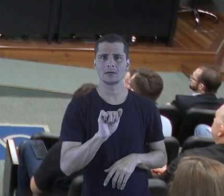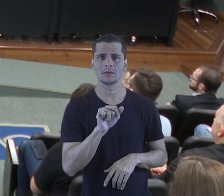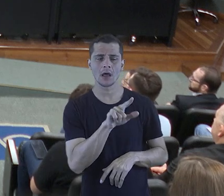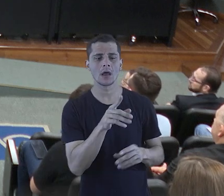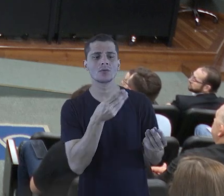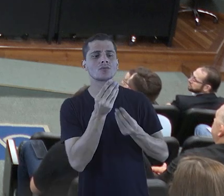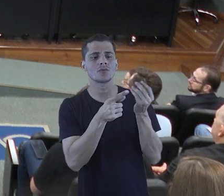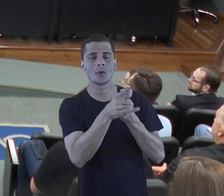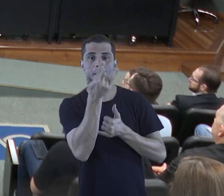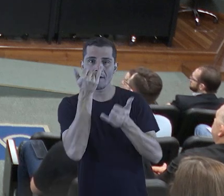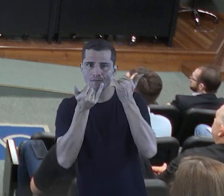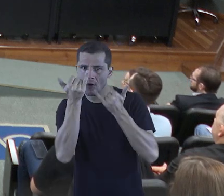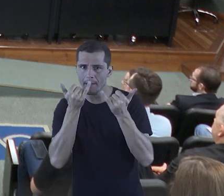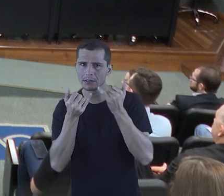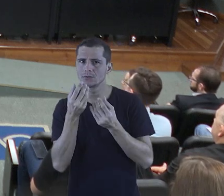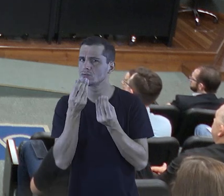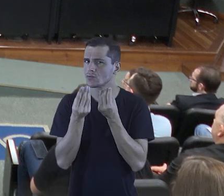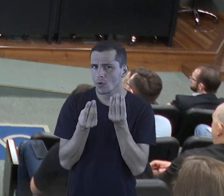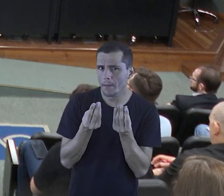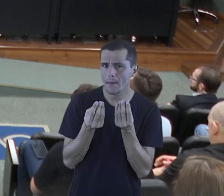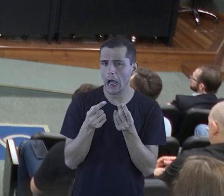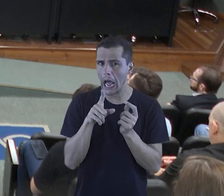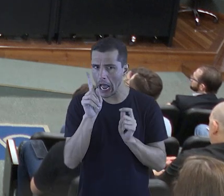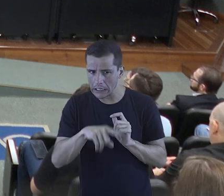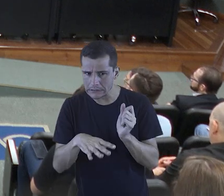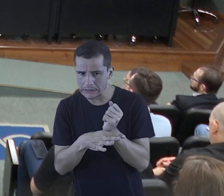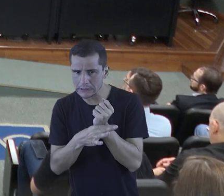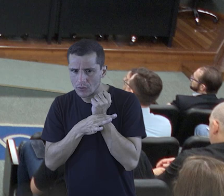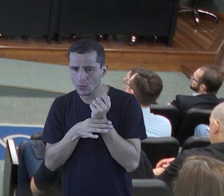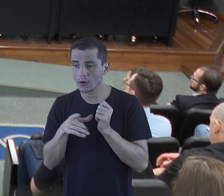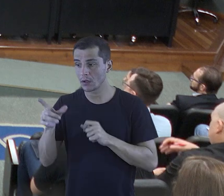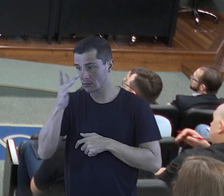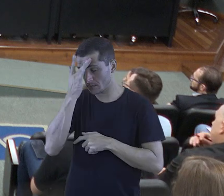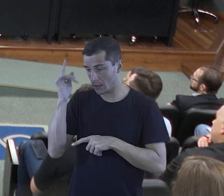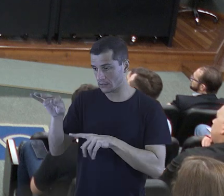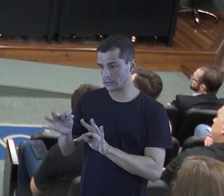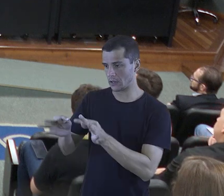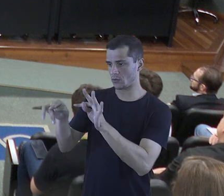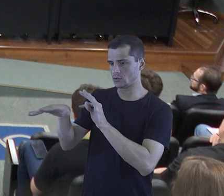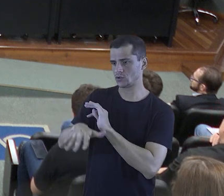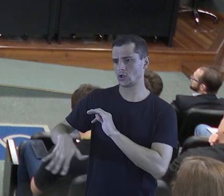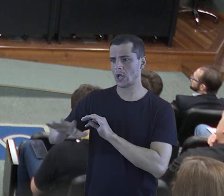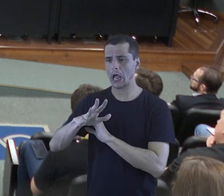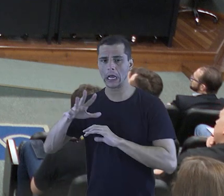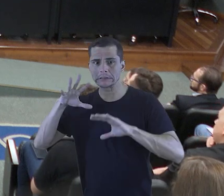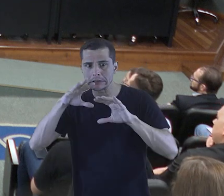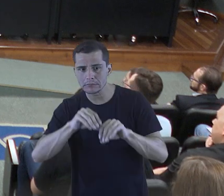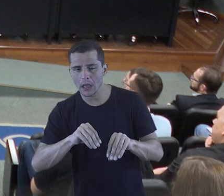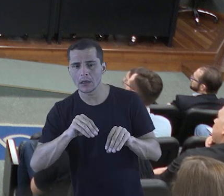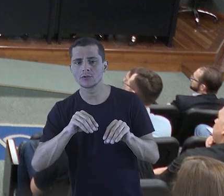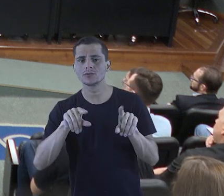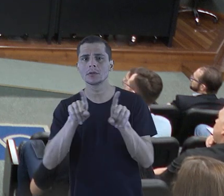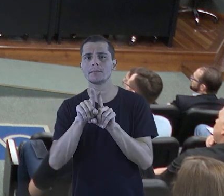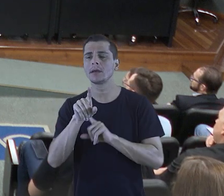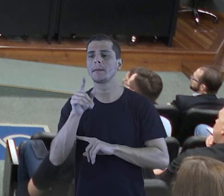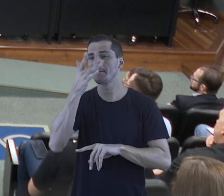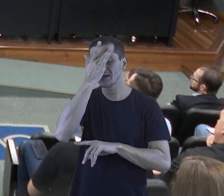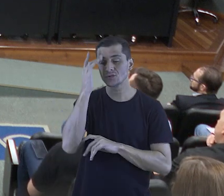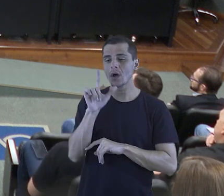incidente de segurança, TI agiu, forneceu as informações. Quem vai informar a NPD? A Lucélia.